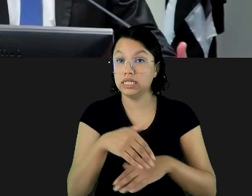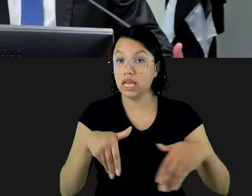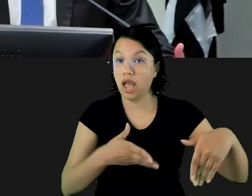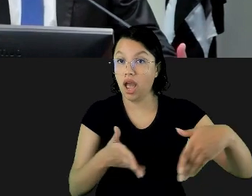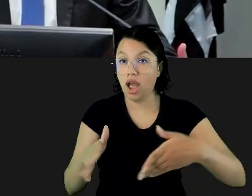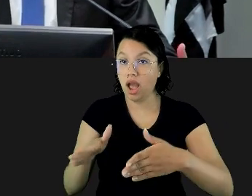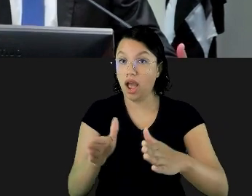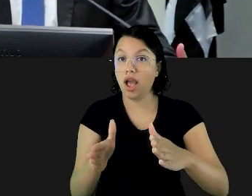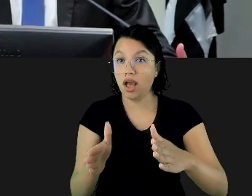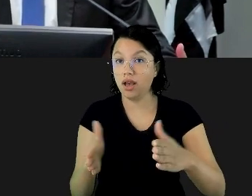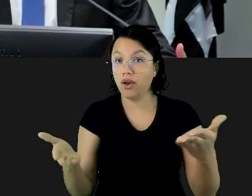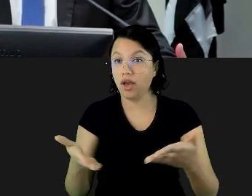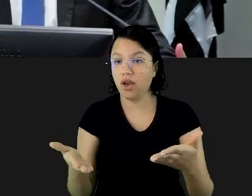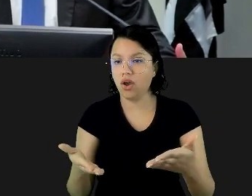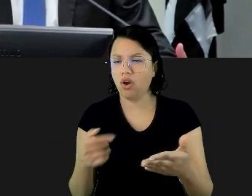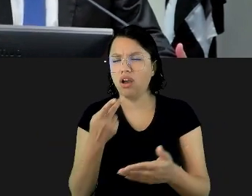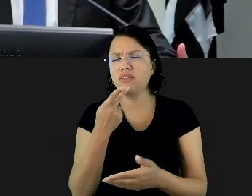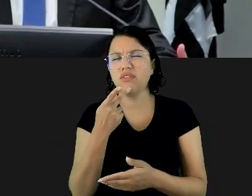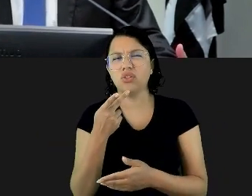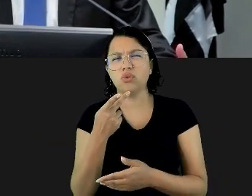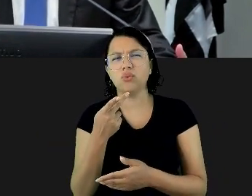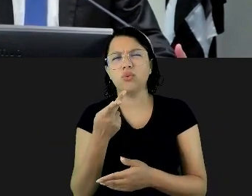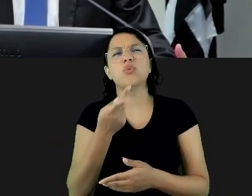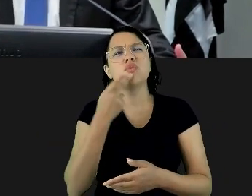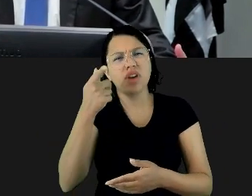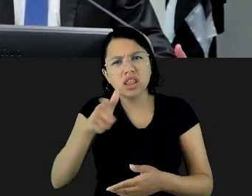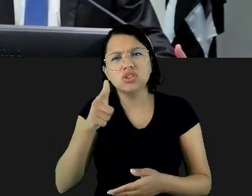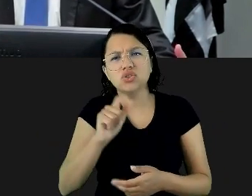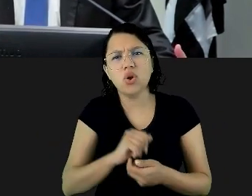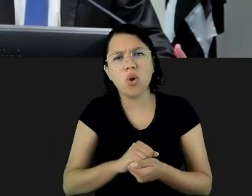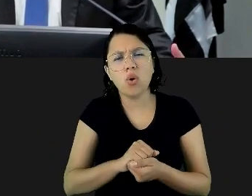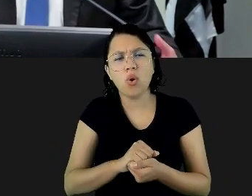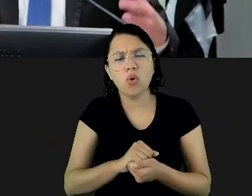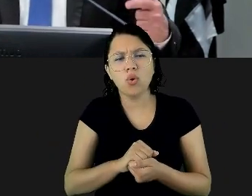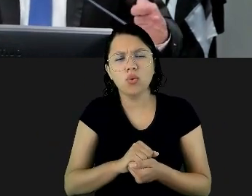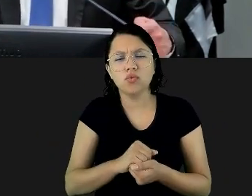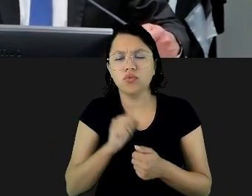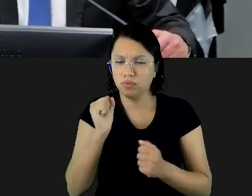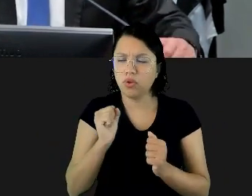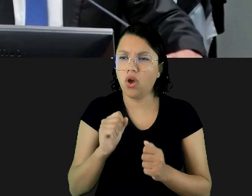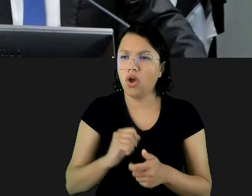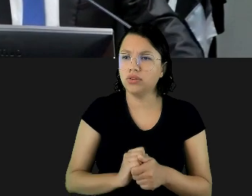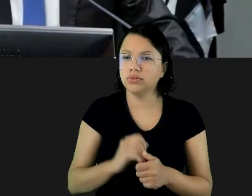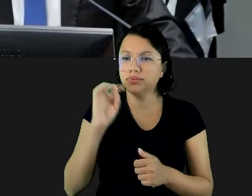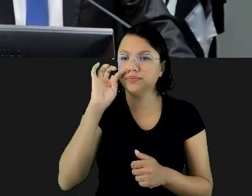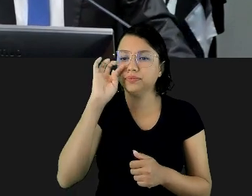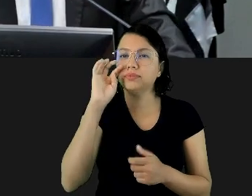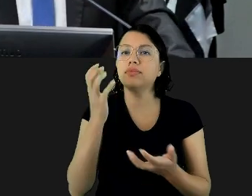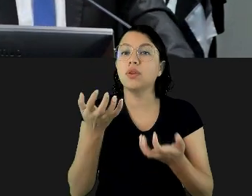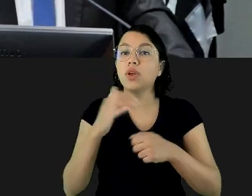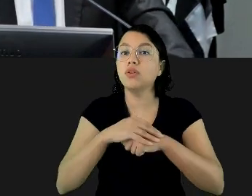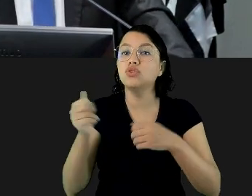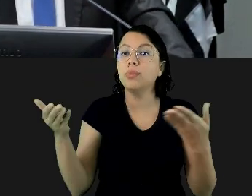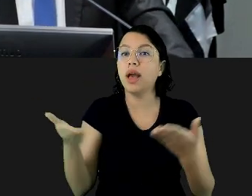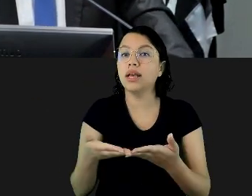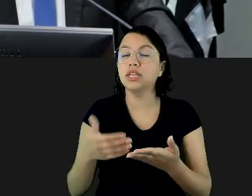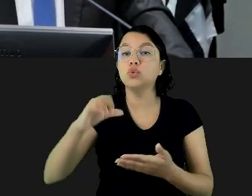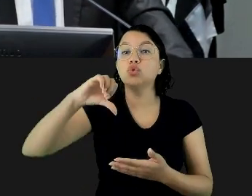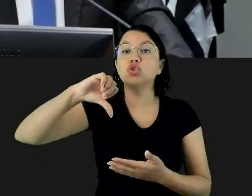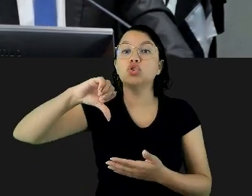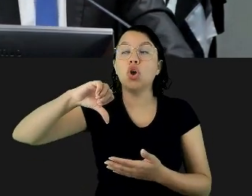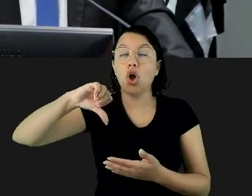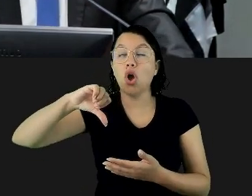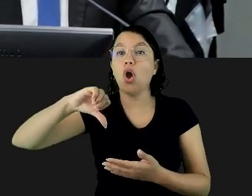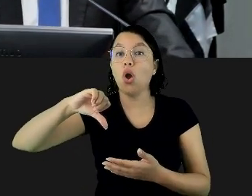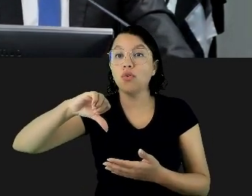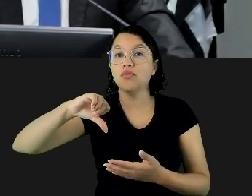Ele falou, o senhor pode repetir isso tudo aí? Eu falei, posso. Ele falou, eu quero chamar aqui os 9 embaixadores que compõem